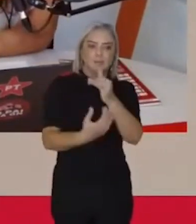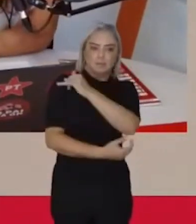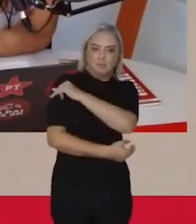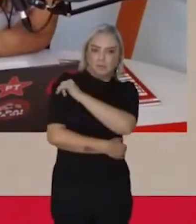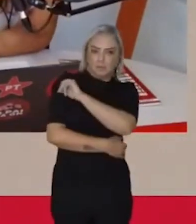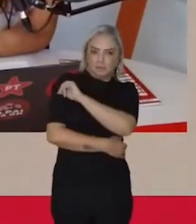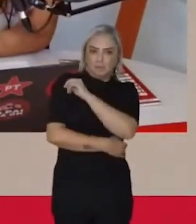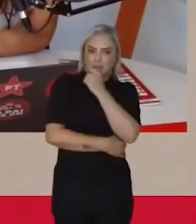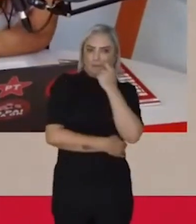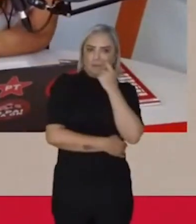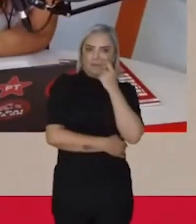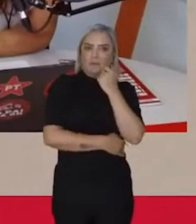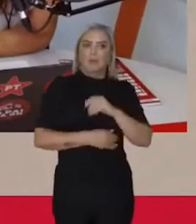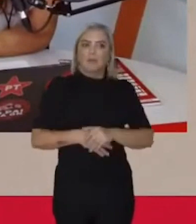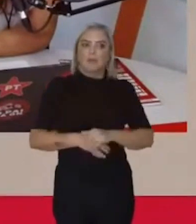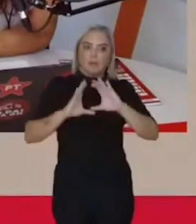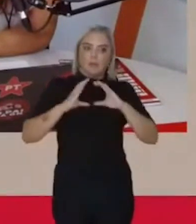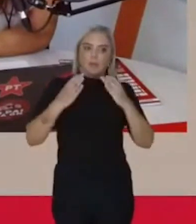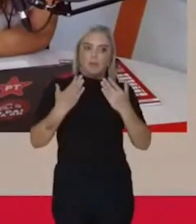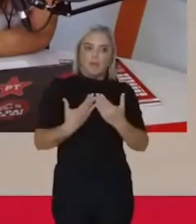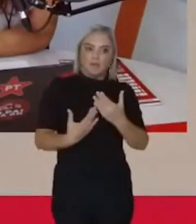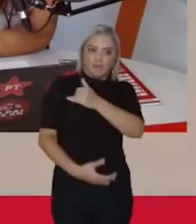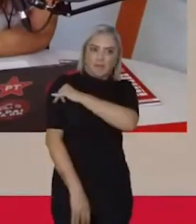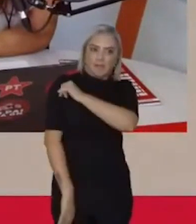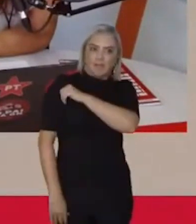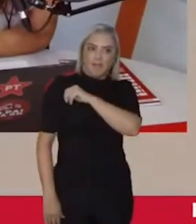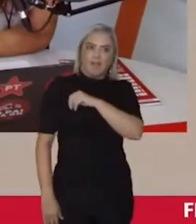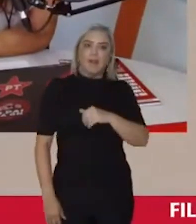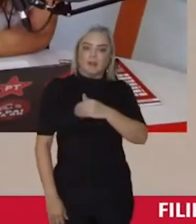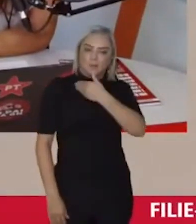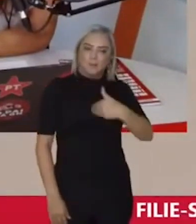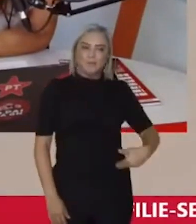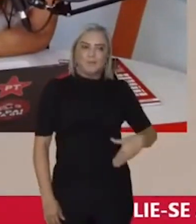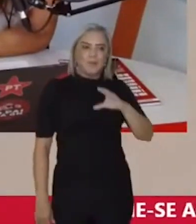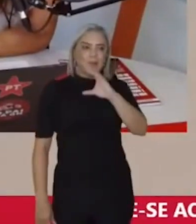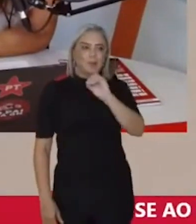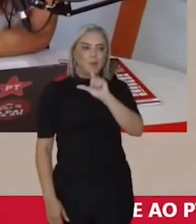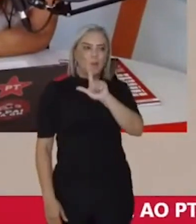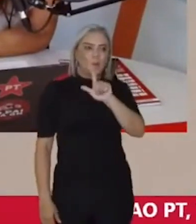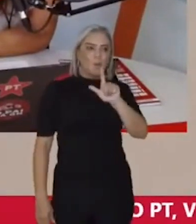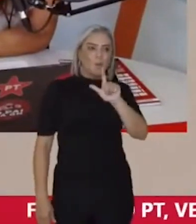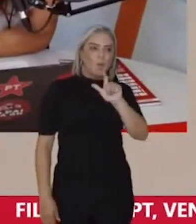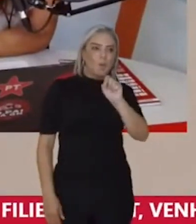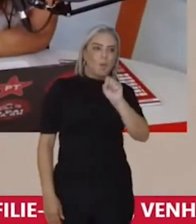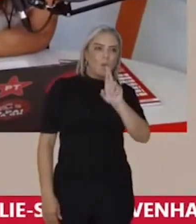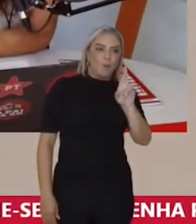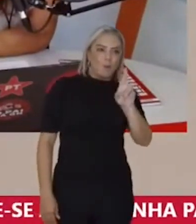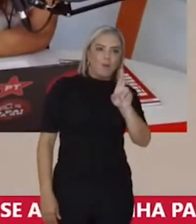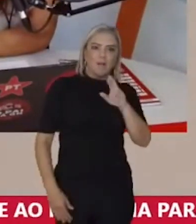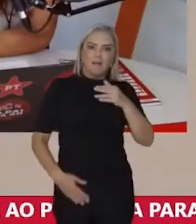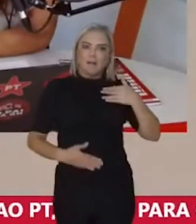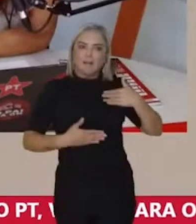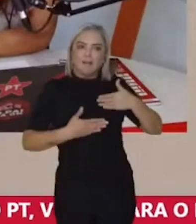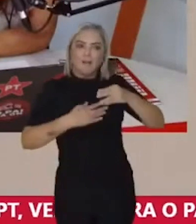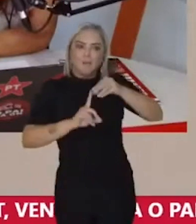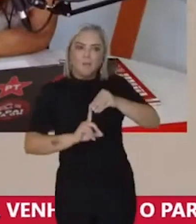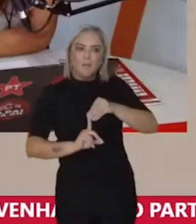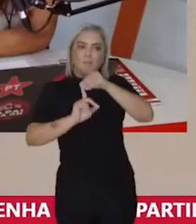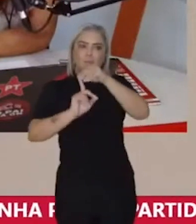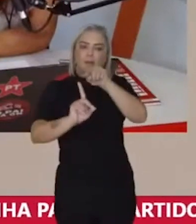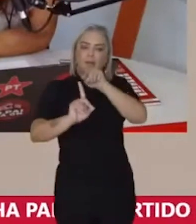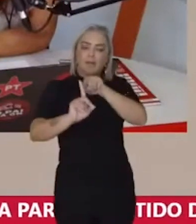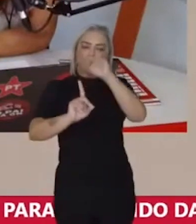para não colocar só no governo, foi no governo Collor que tivemos a Conferência do Rio, né? Mas, desde então, o protagonismo